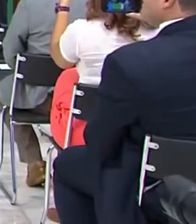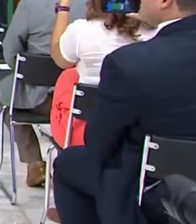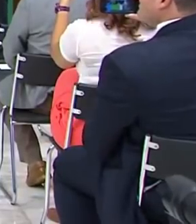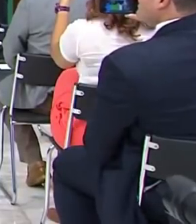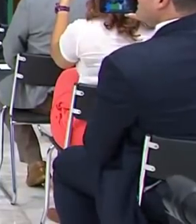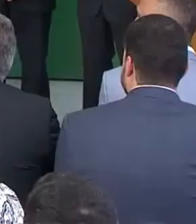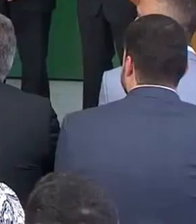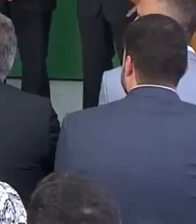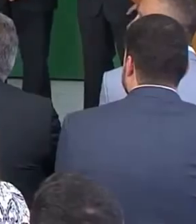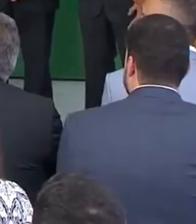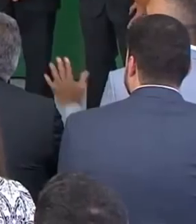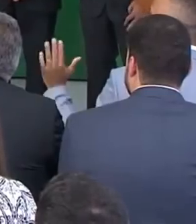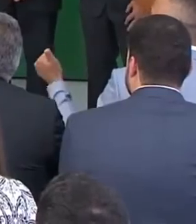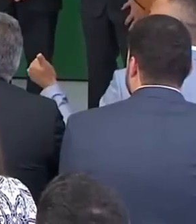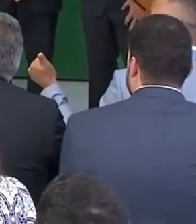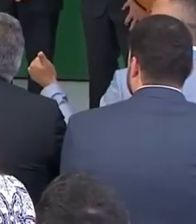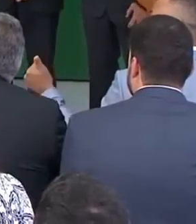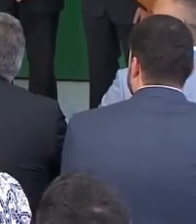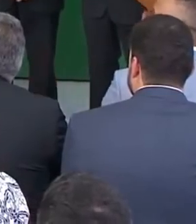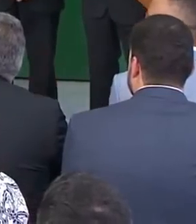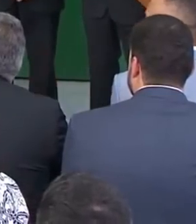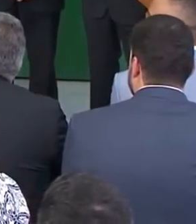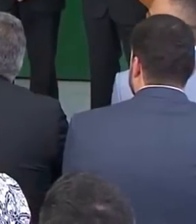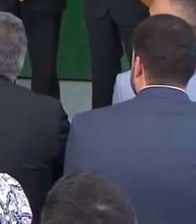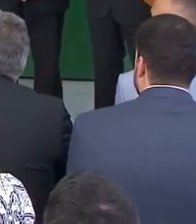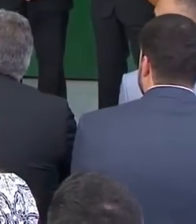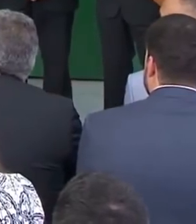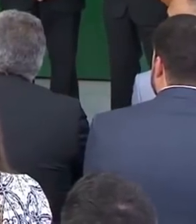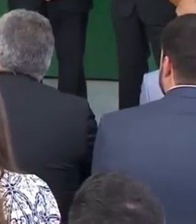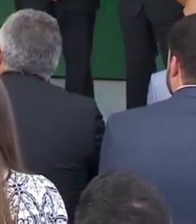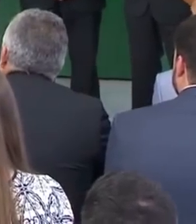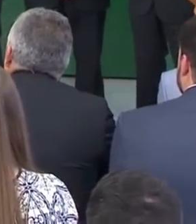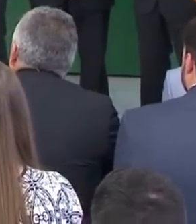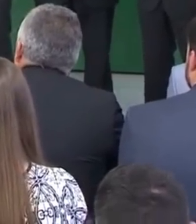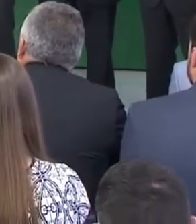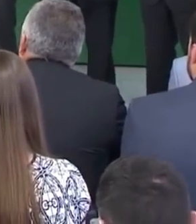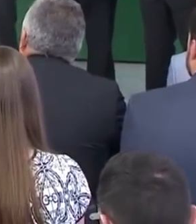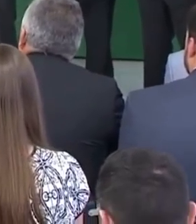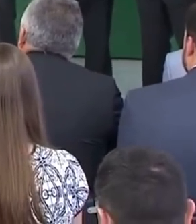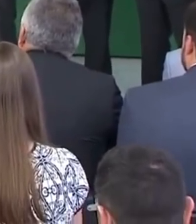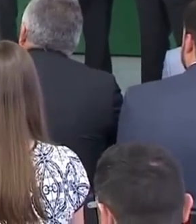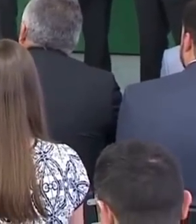senhoras e senhores com a palavra o Presidente da República Jair